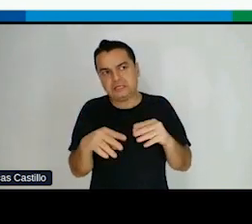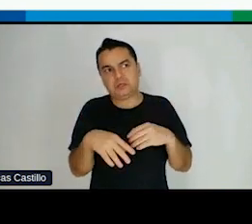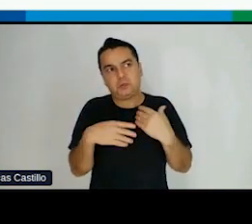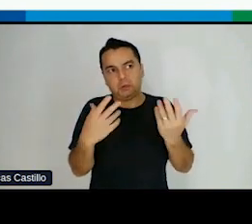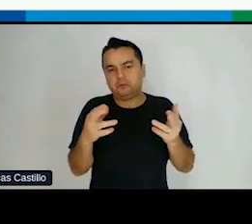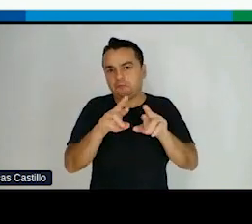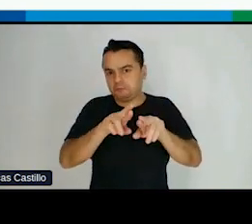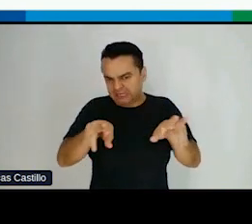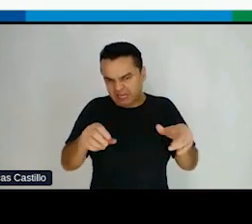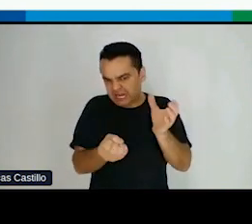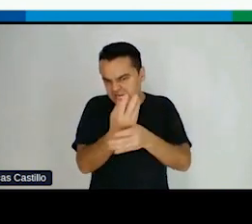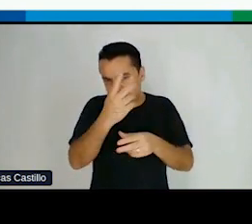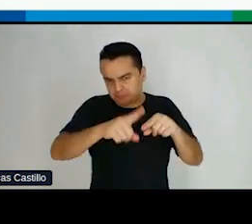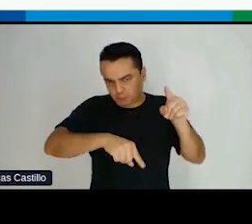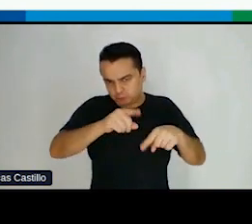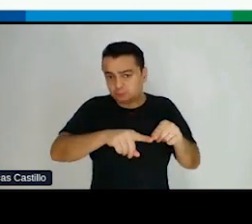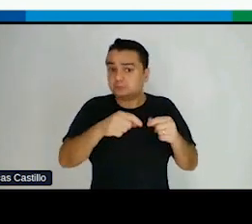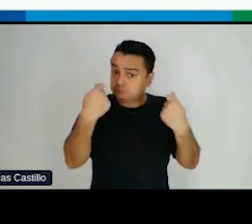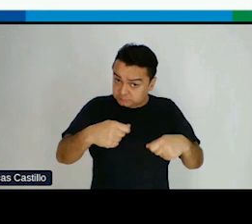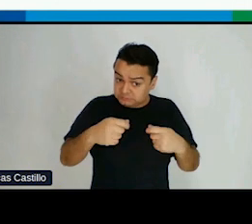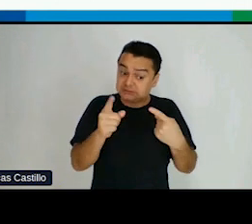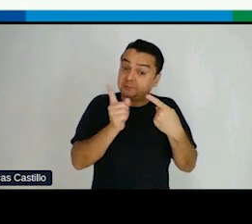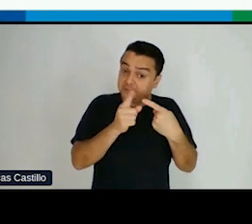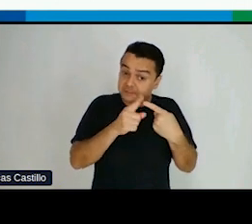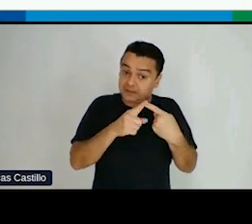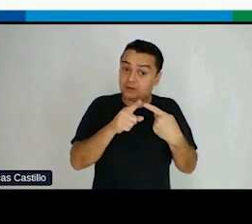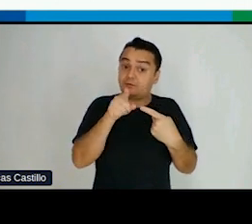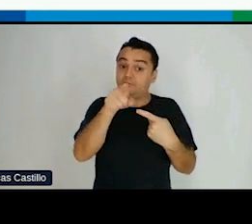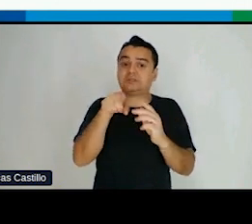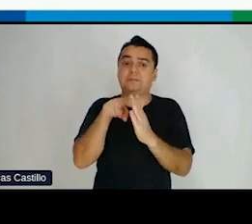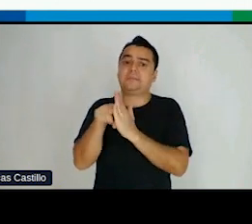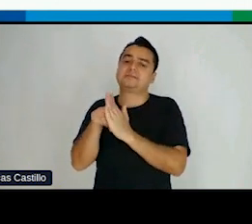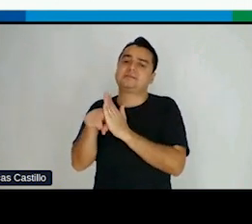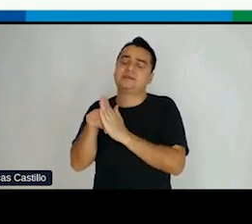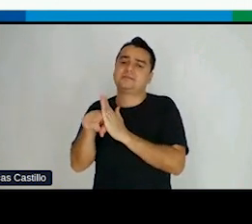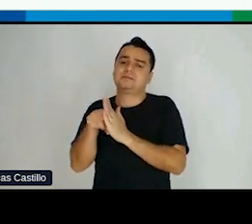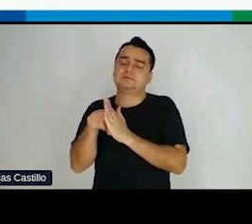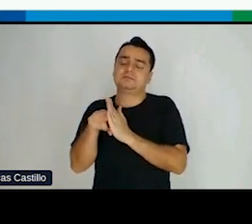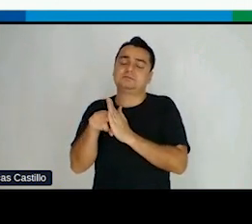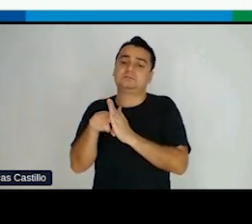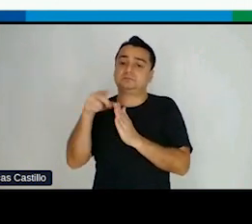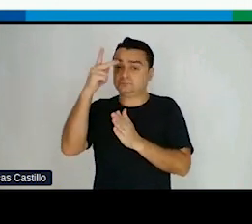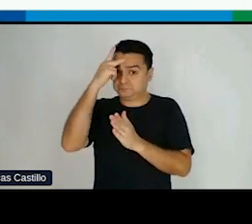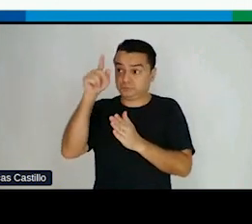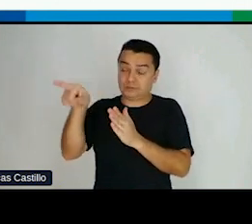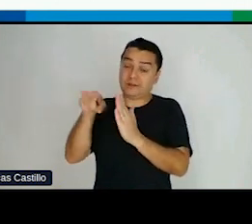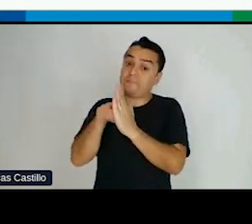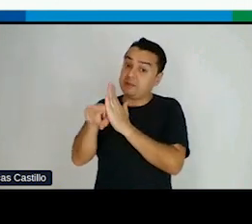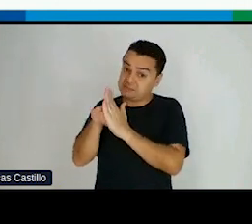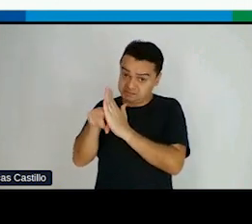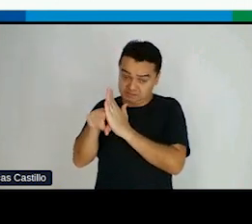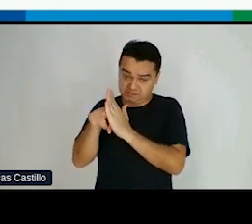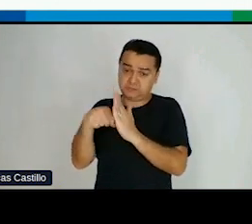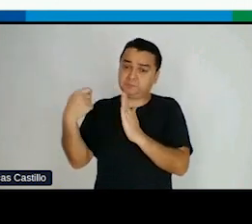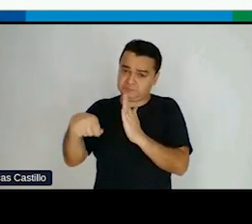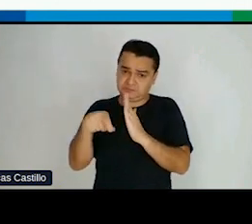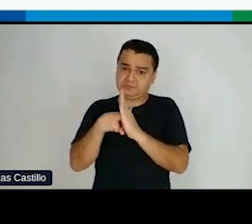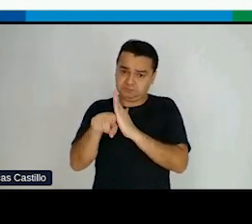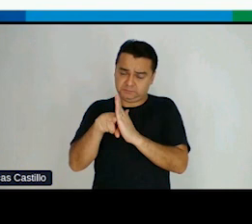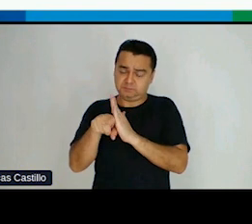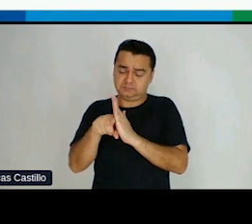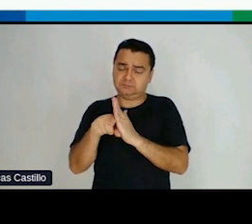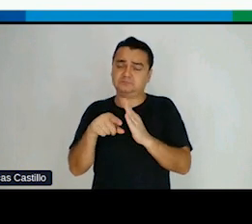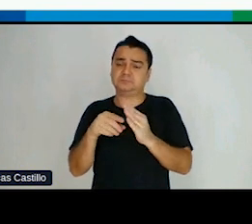consumir o seu produto ou a quem o seu serviço se destina no centro dali da produção